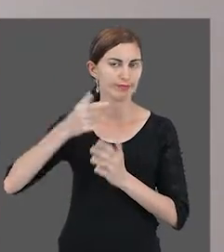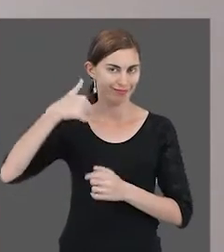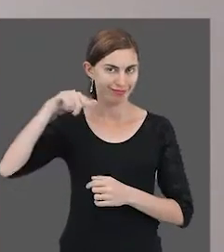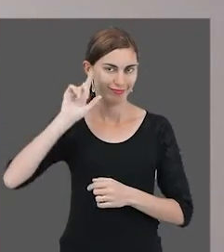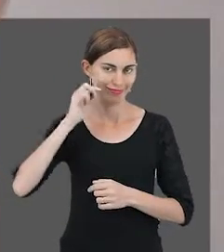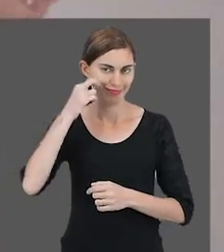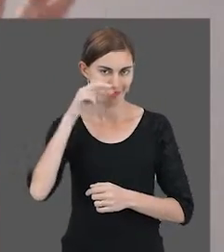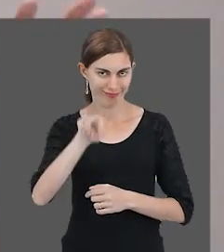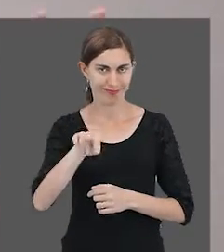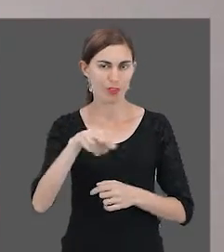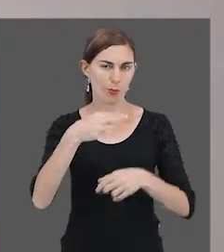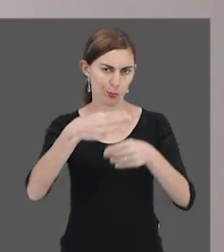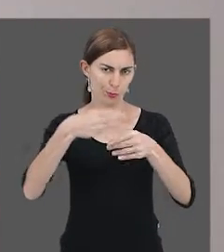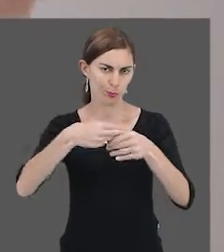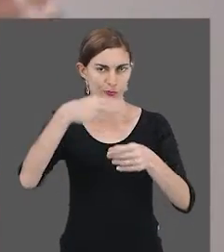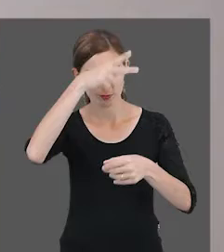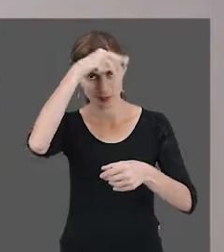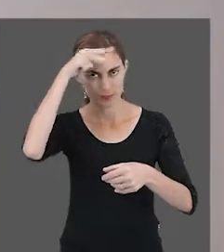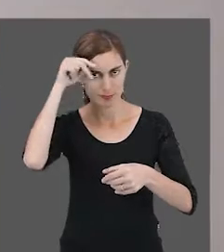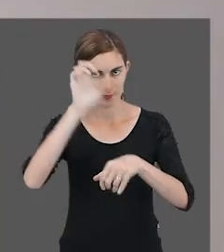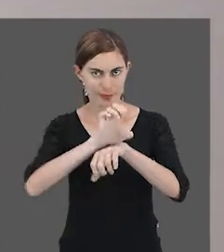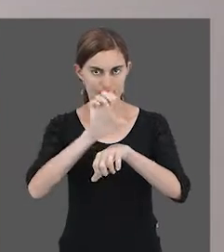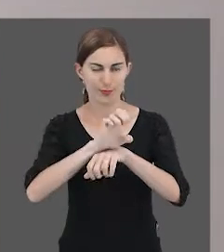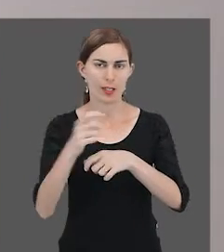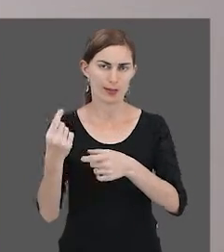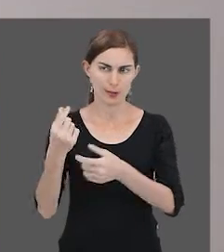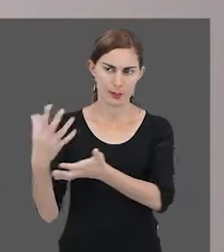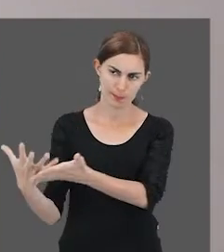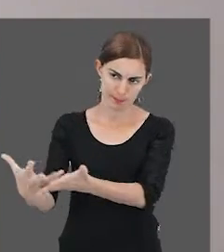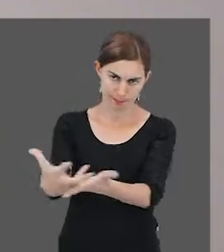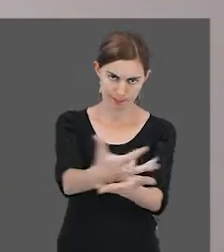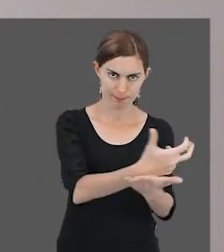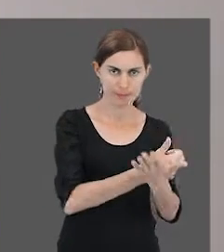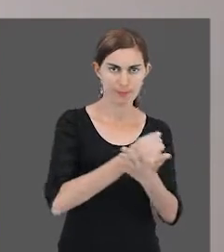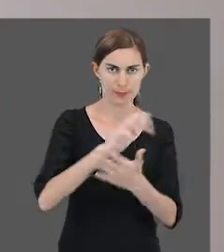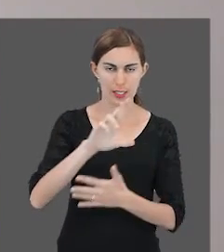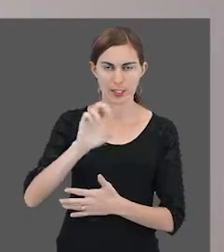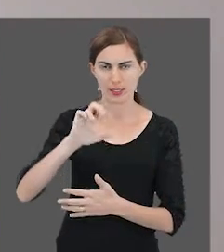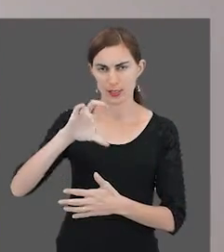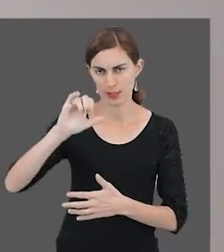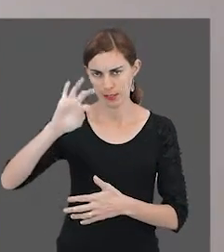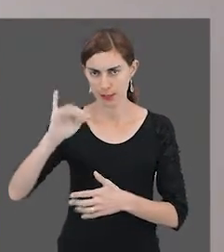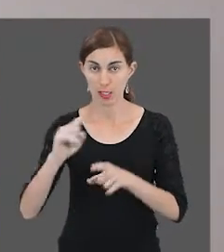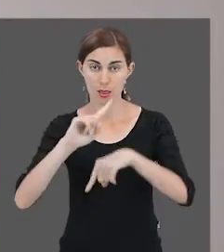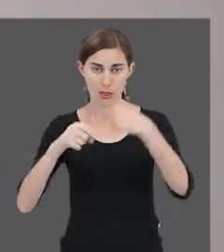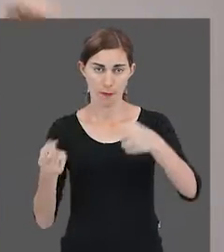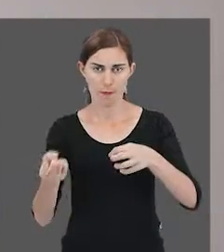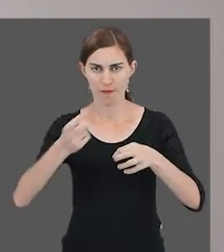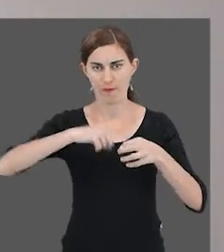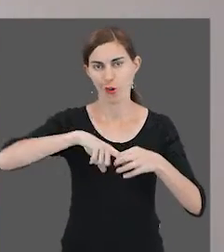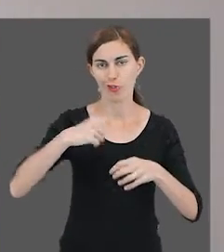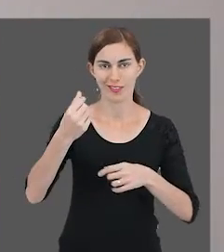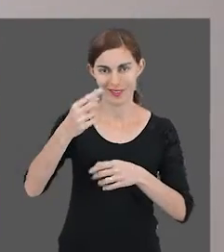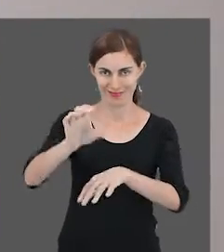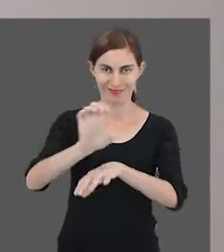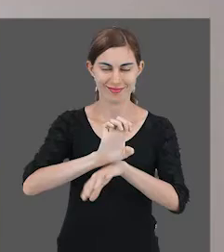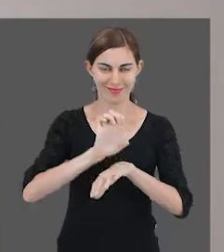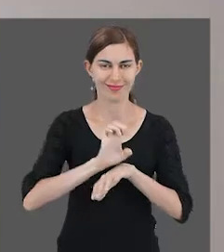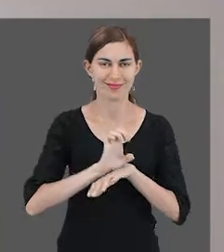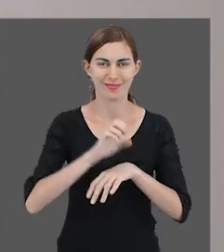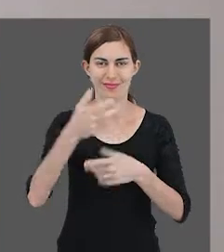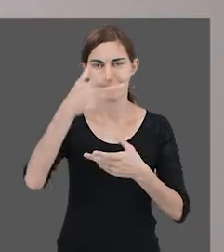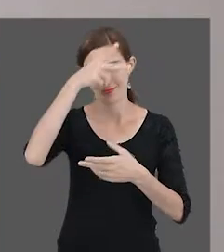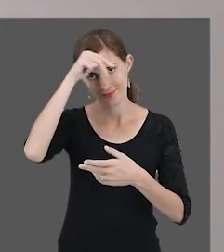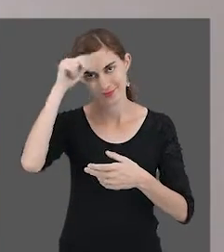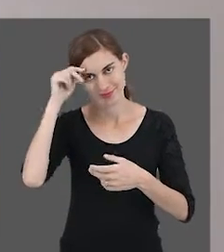que os municípios, os estados e municípios arrecadam, né, essa receita e voltam para os estados e municípios